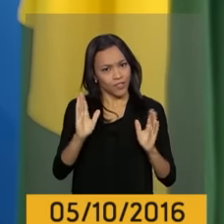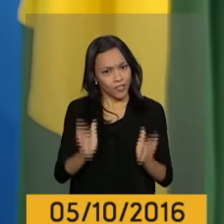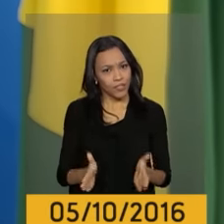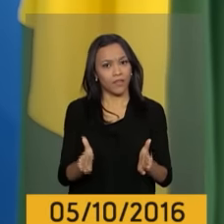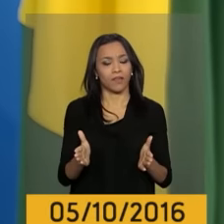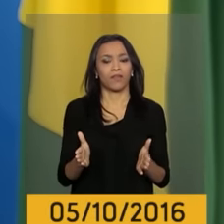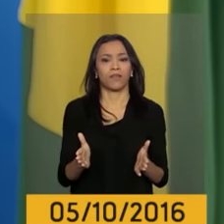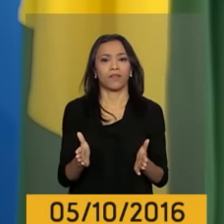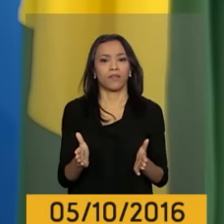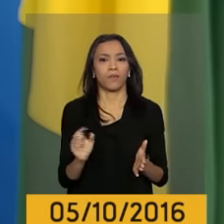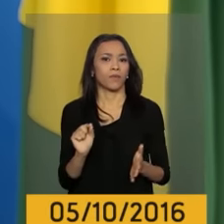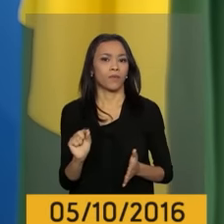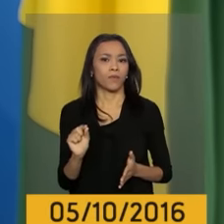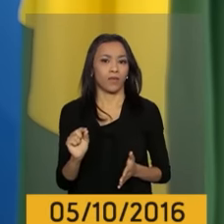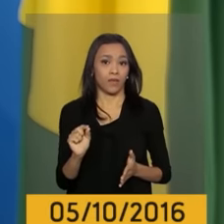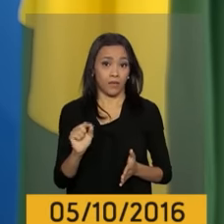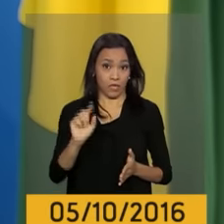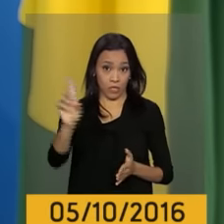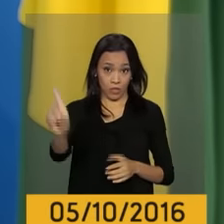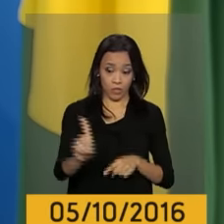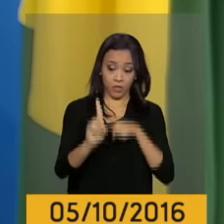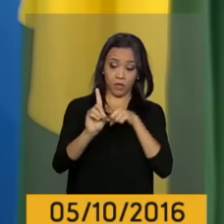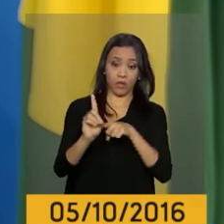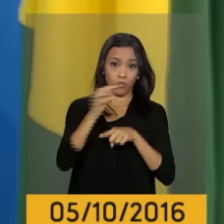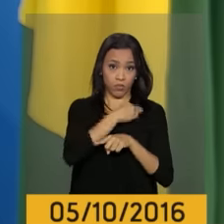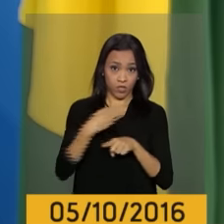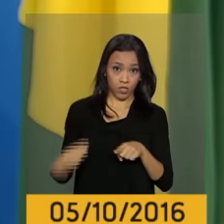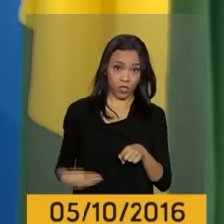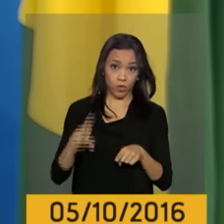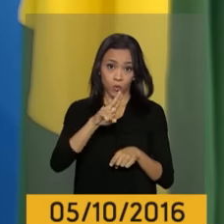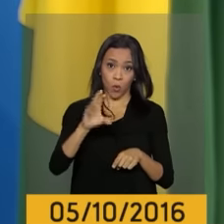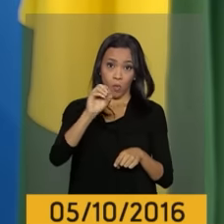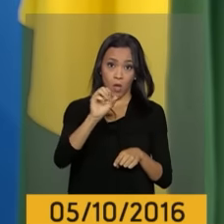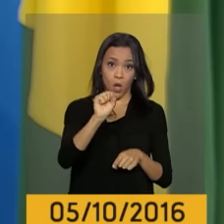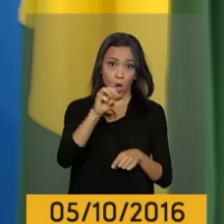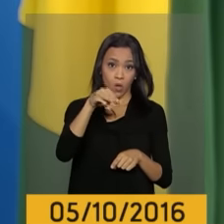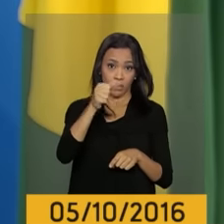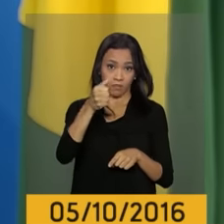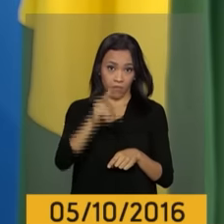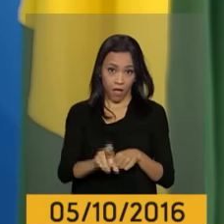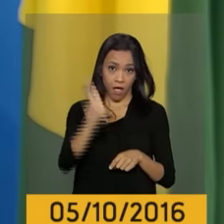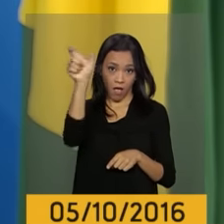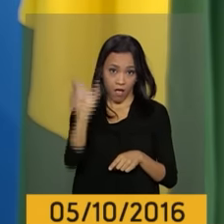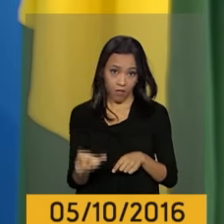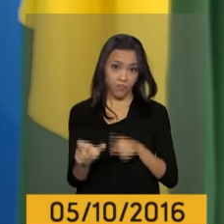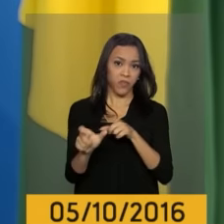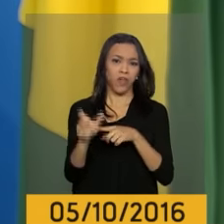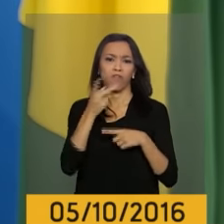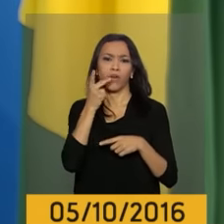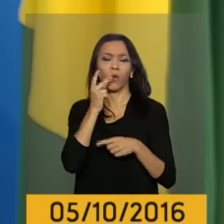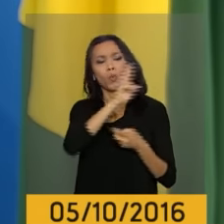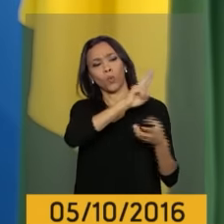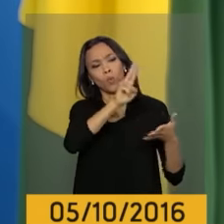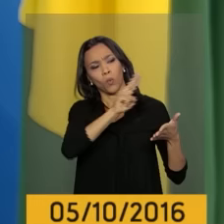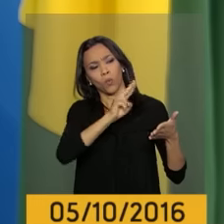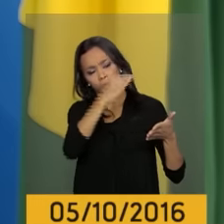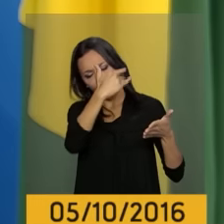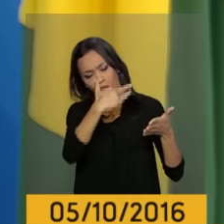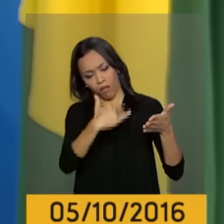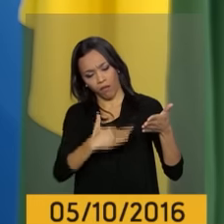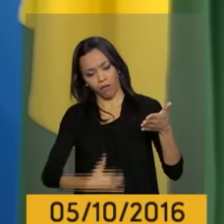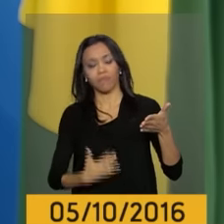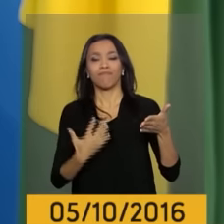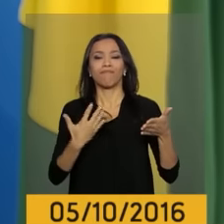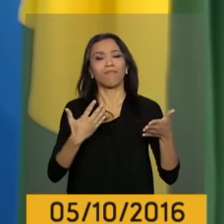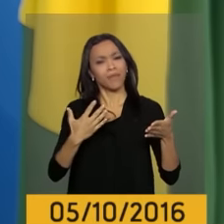o ministro Osmar Terra relacionou a todos eles. Mas eu acho